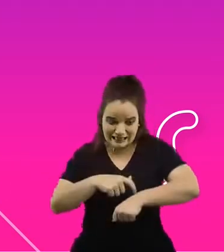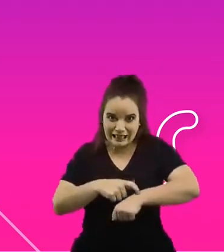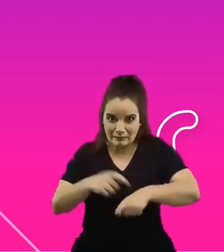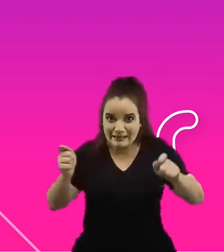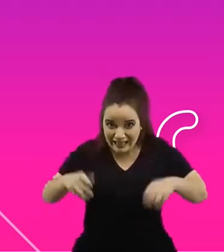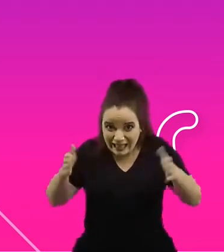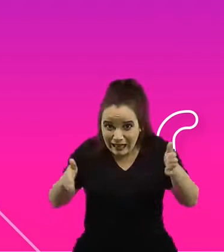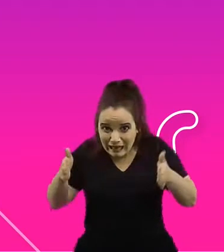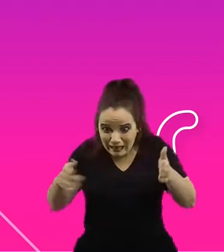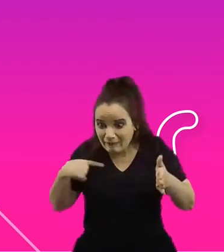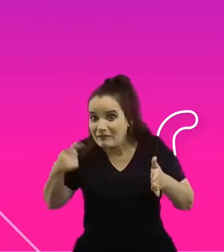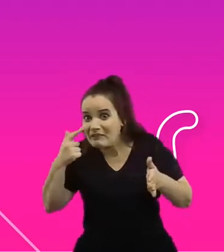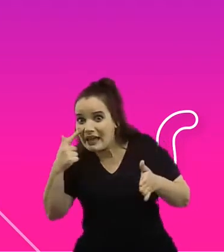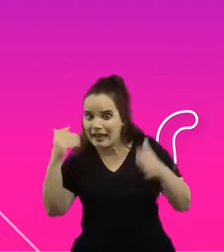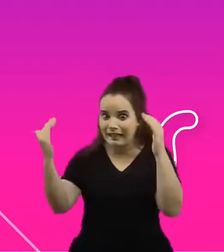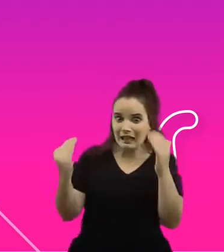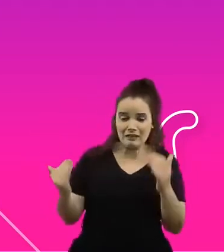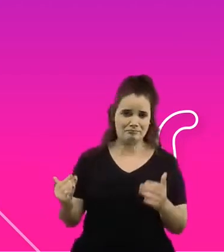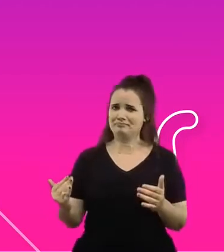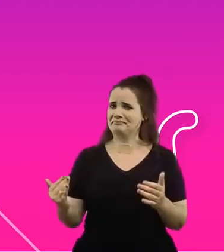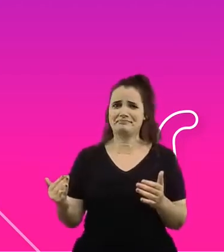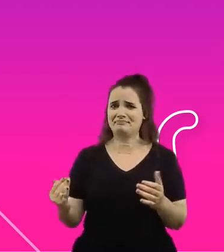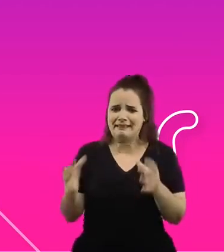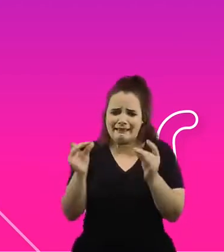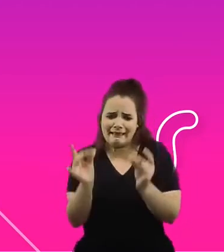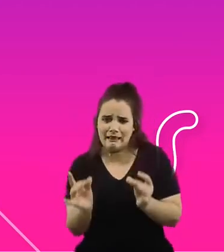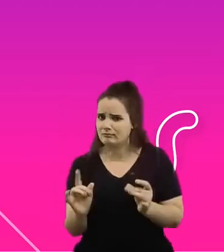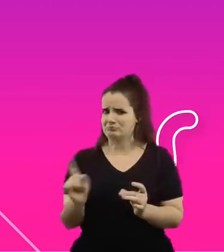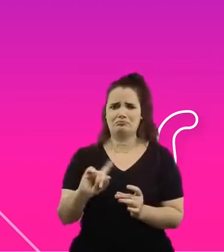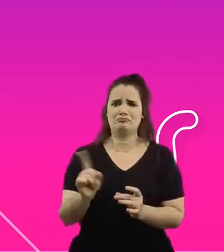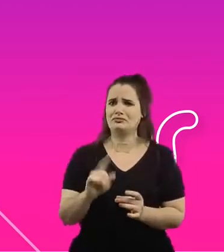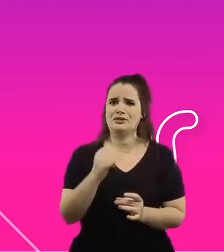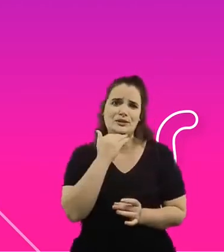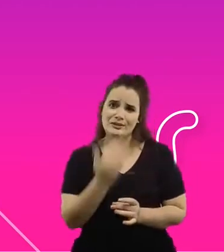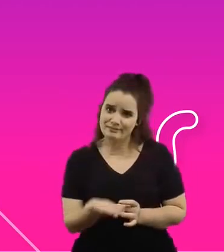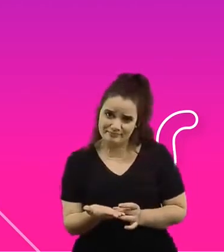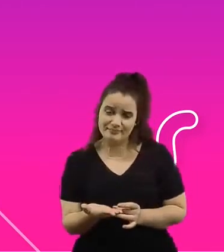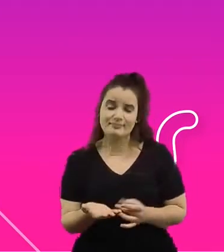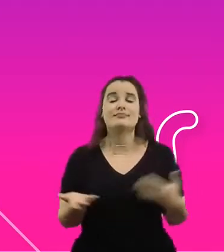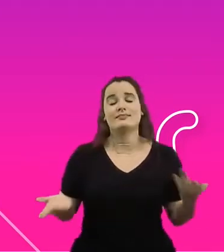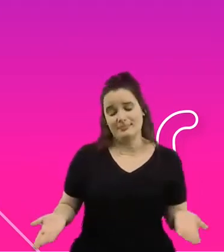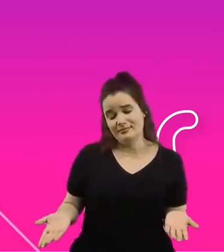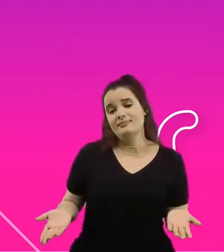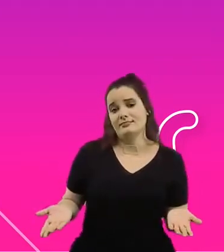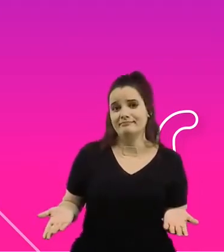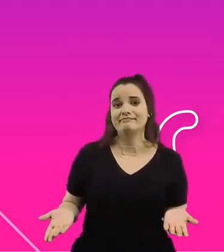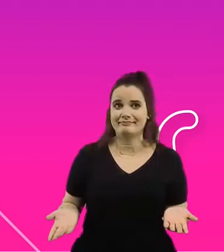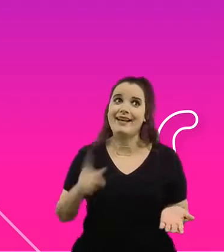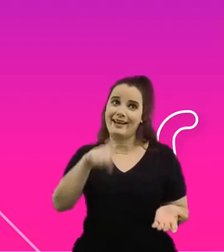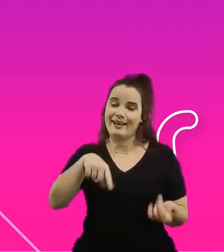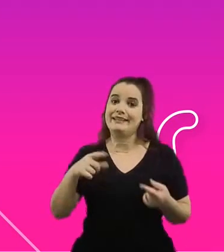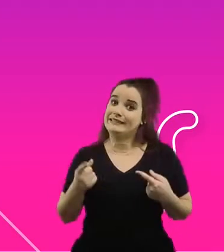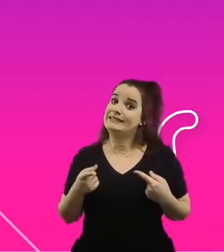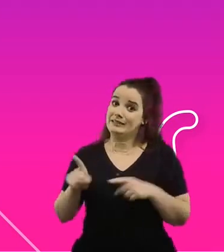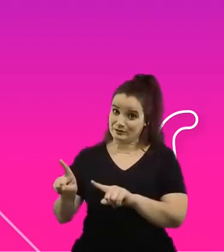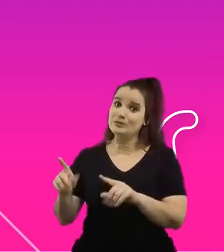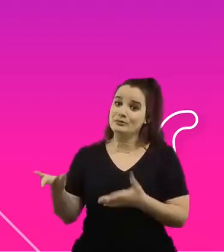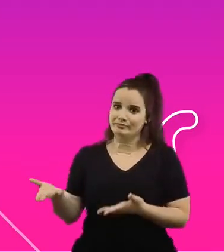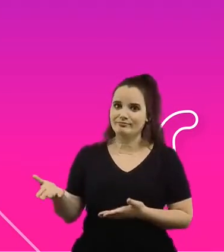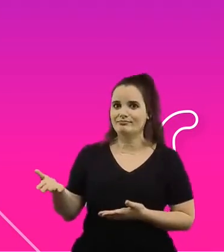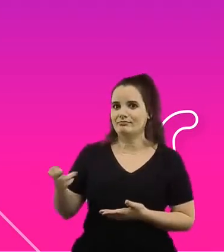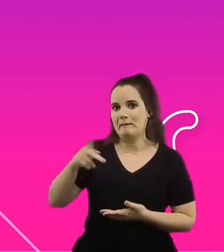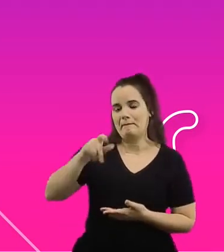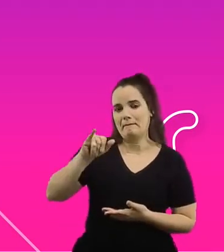esse tipo de verificação mais detalhada, certo? Então, isso acaba criando um desafio grande para a